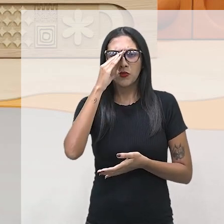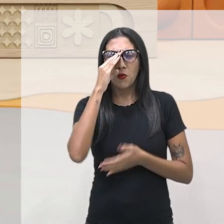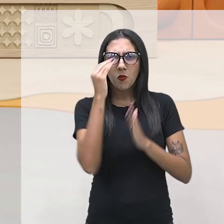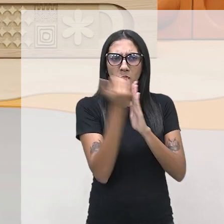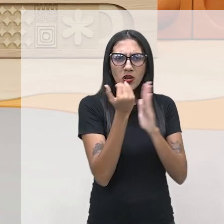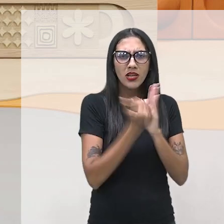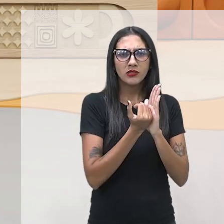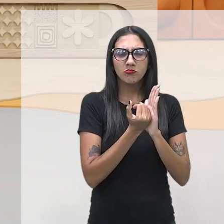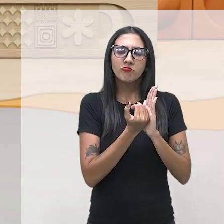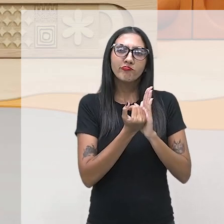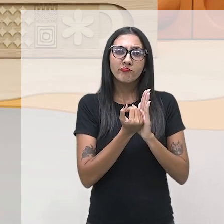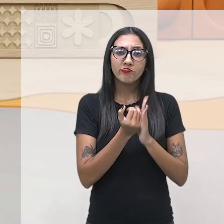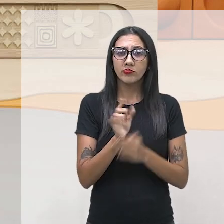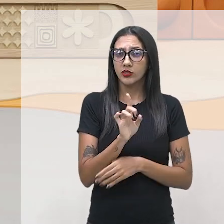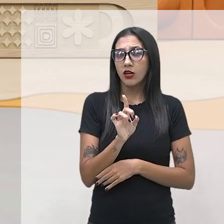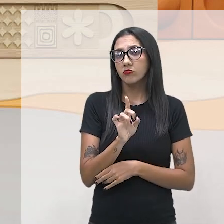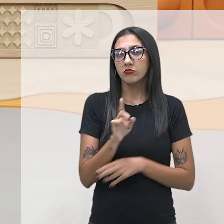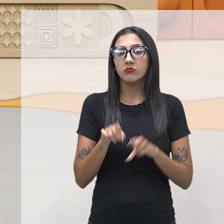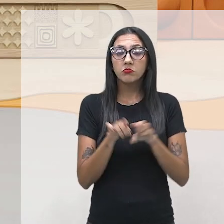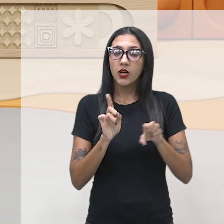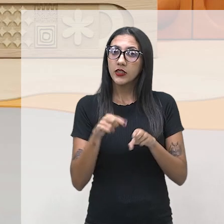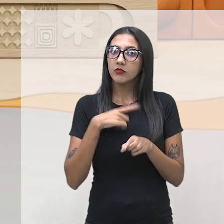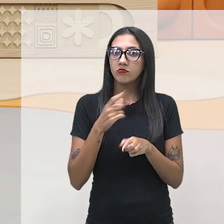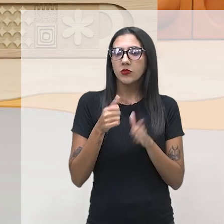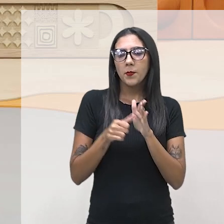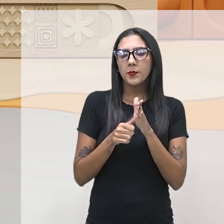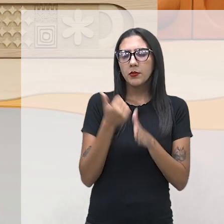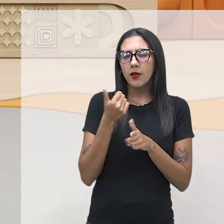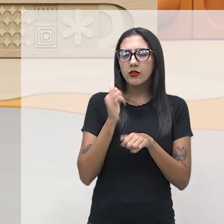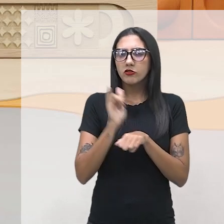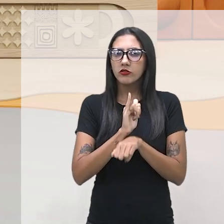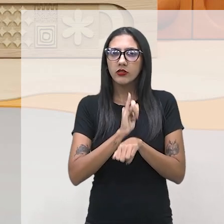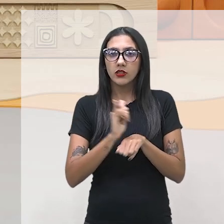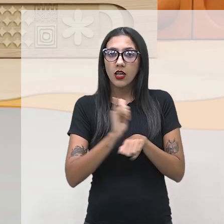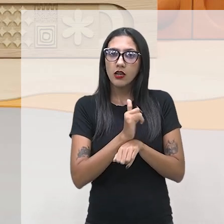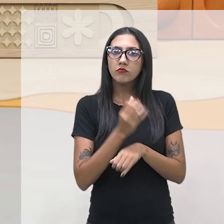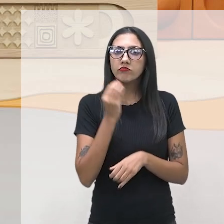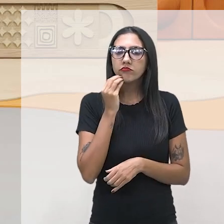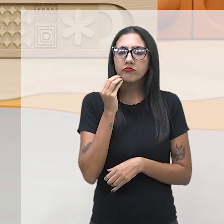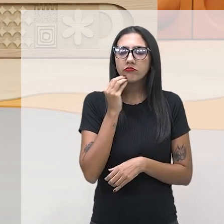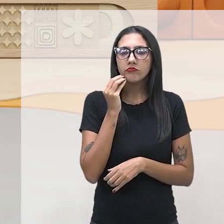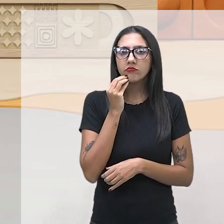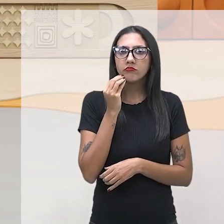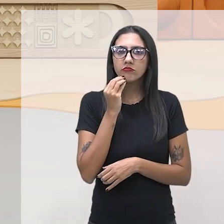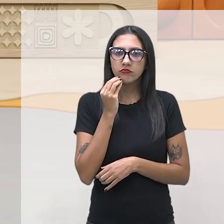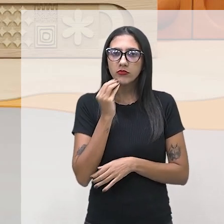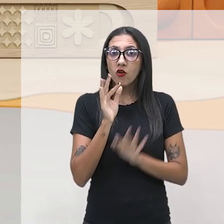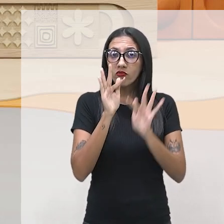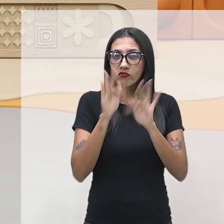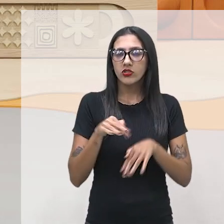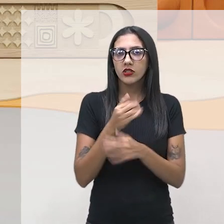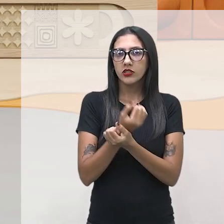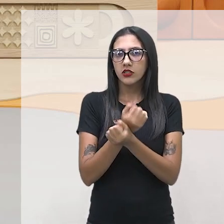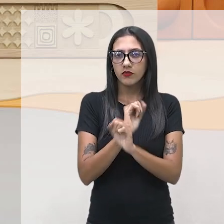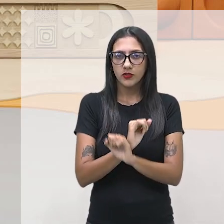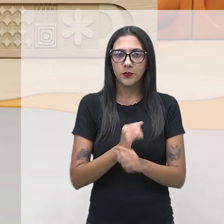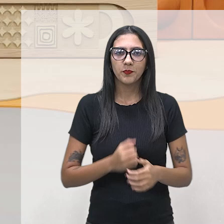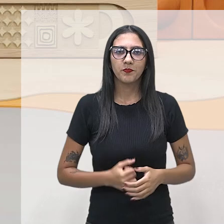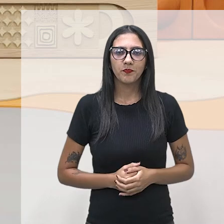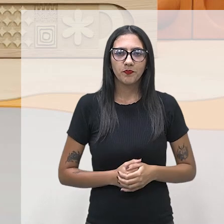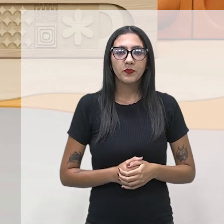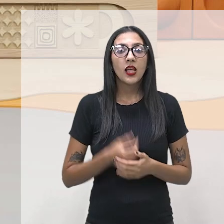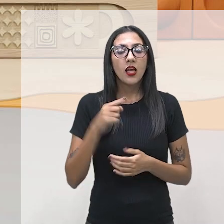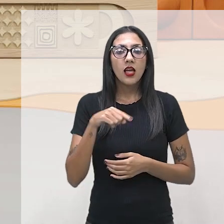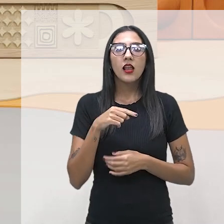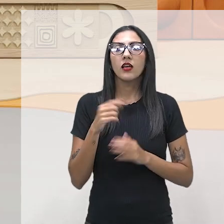de fato, mas foi o primeiro passo que rumou ali ao processo de a abolição da escravidão. Ela ocorreu ali no ano de